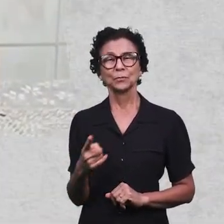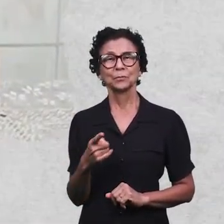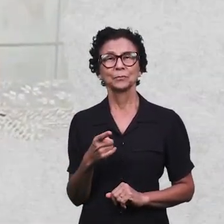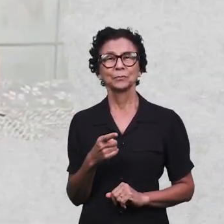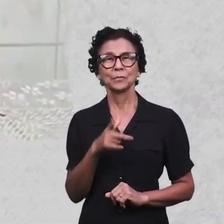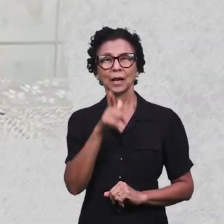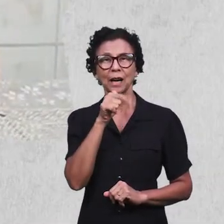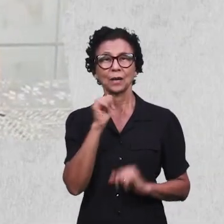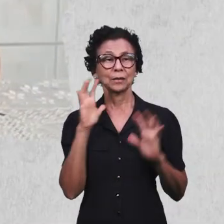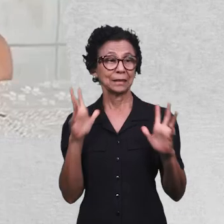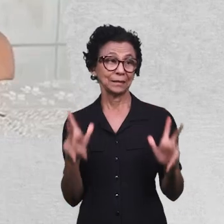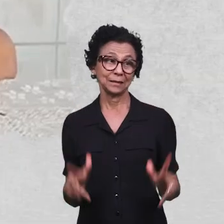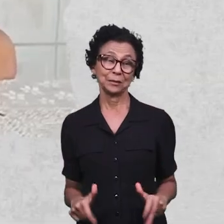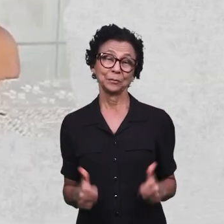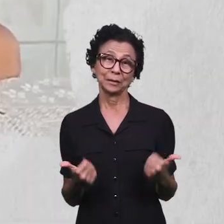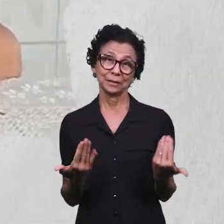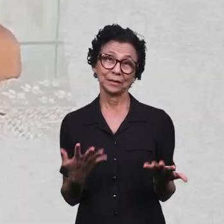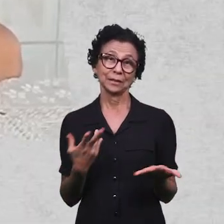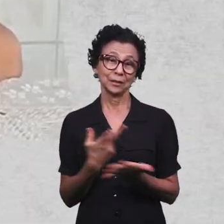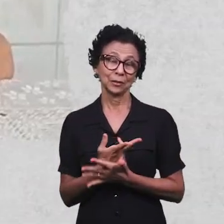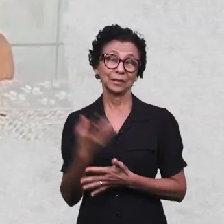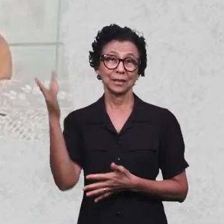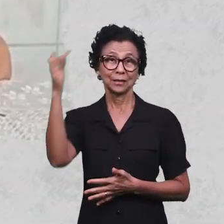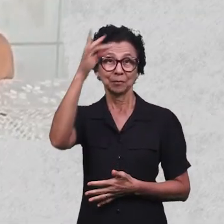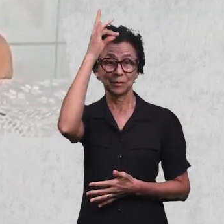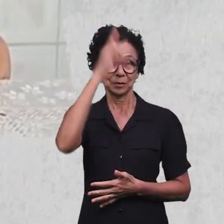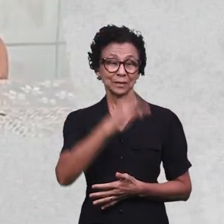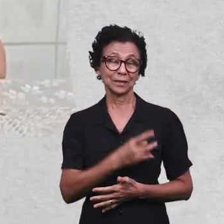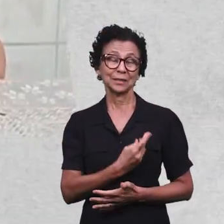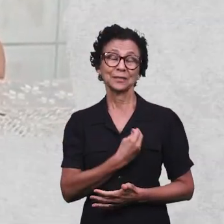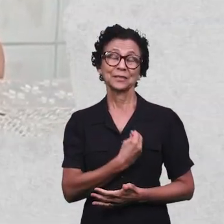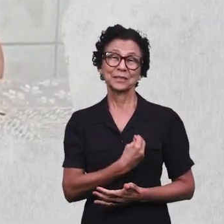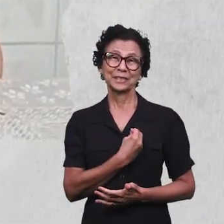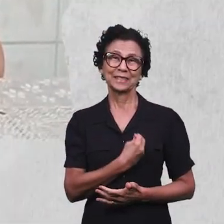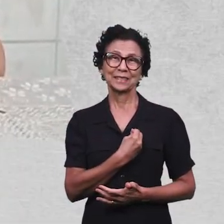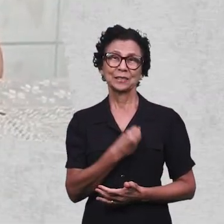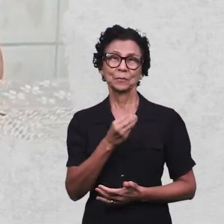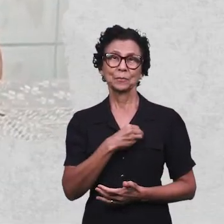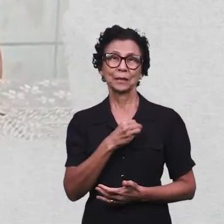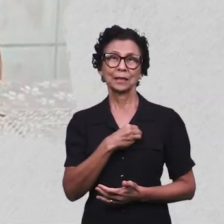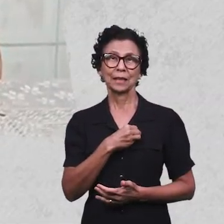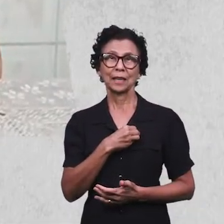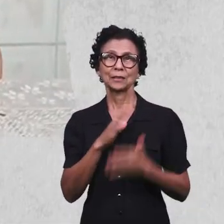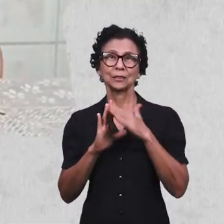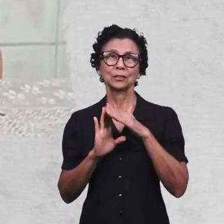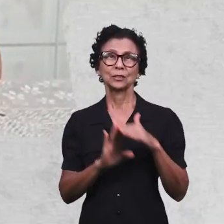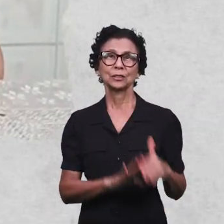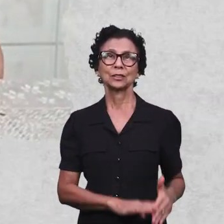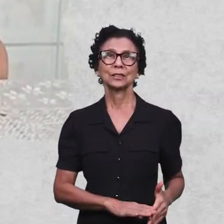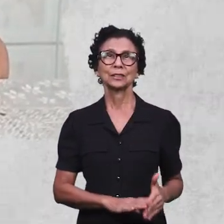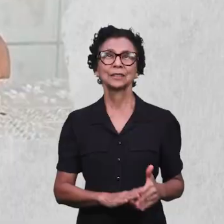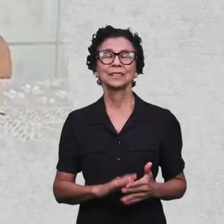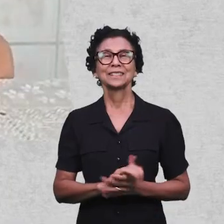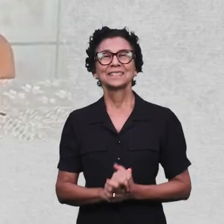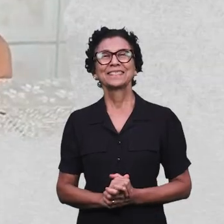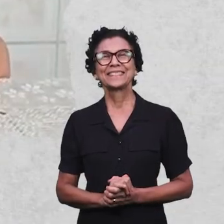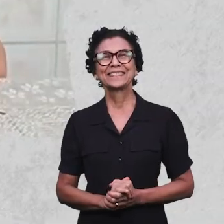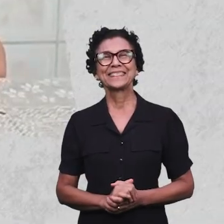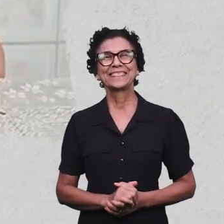Viu como tirou a sujeira da água? É assim que o Espírito Santo faz em nós, nos limpa de todo pecado.